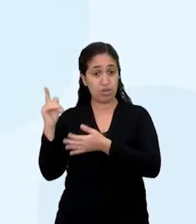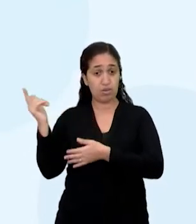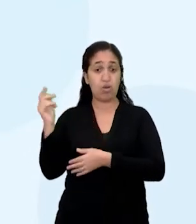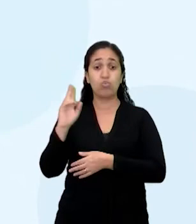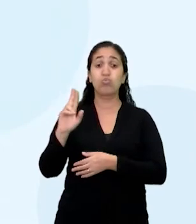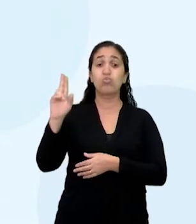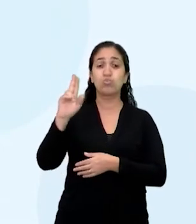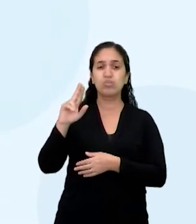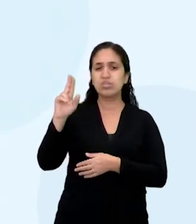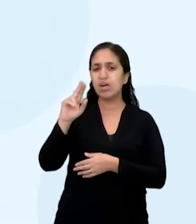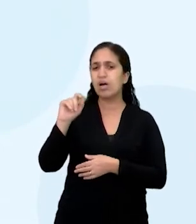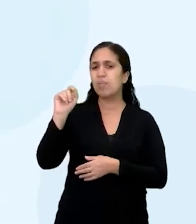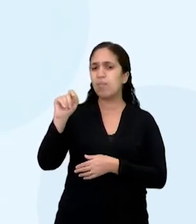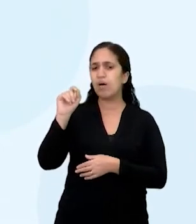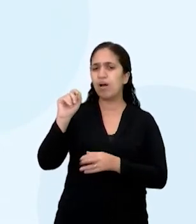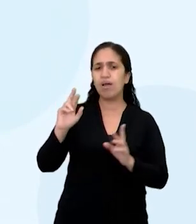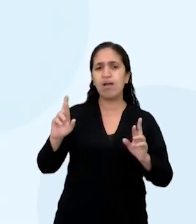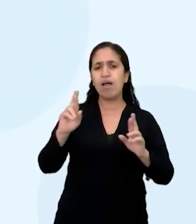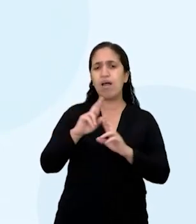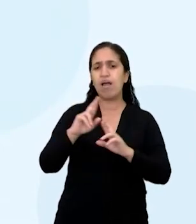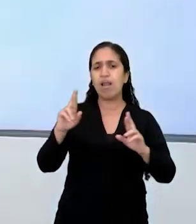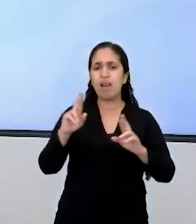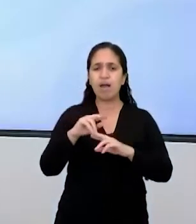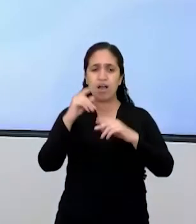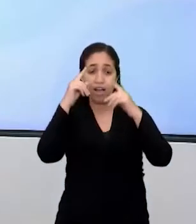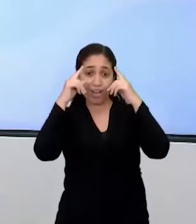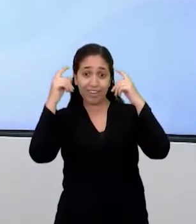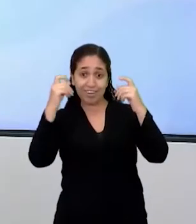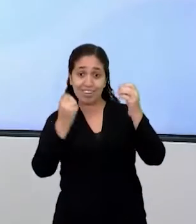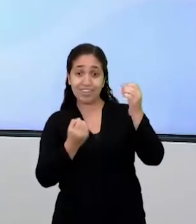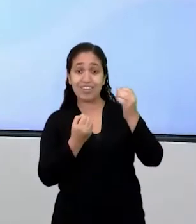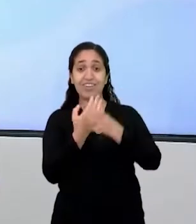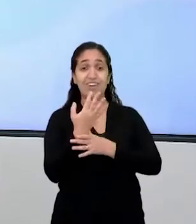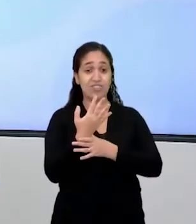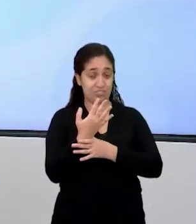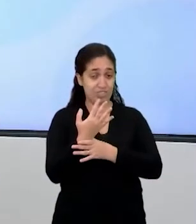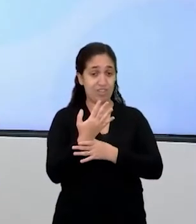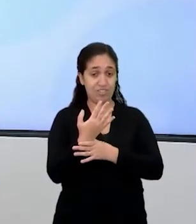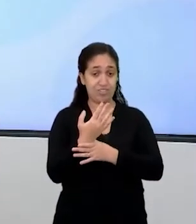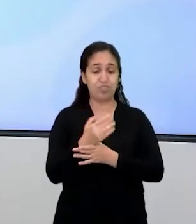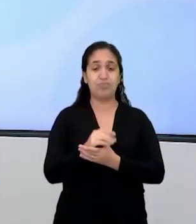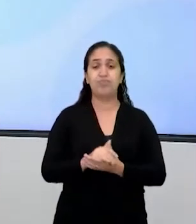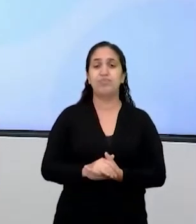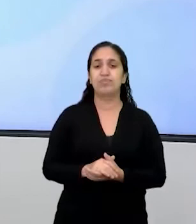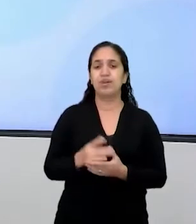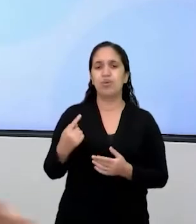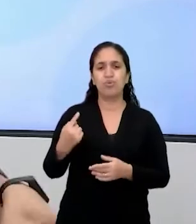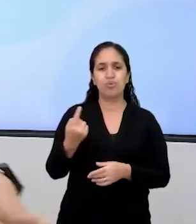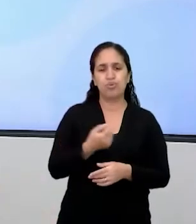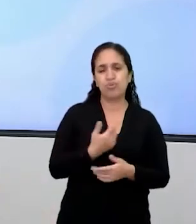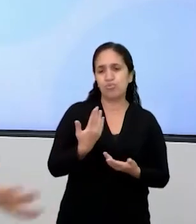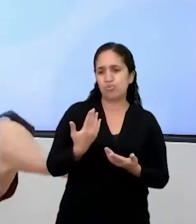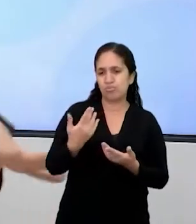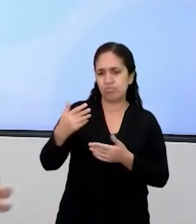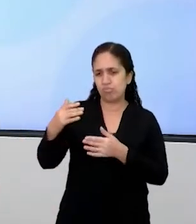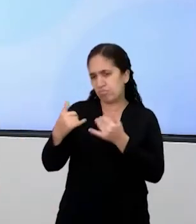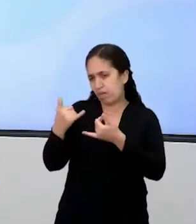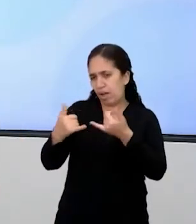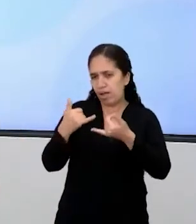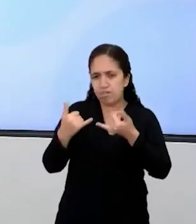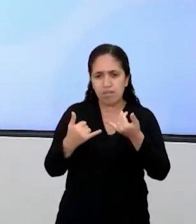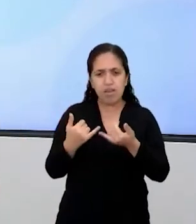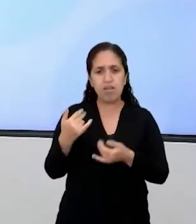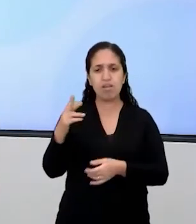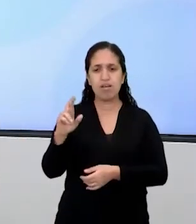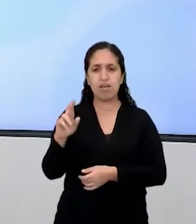usamos e fizemos muito essa relação da criatividade ali no momento do jogo. Embora o nosso jogo de RPG, o trazido jogado